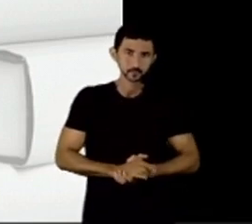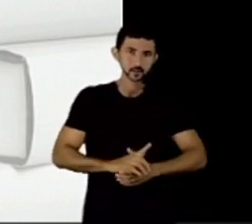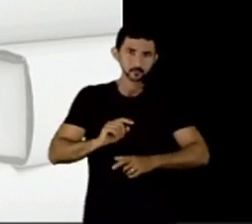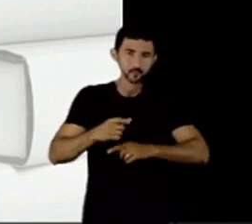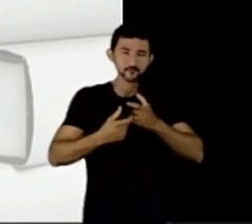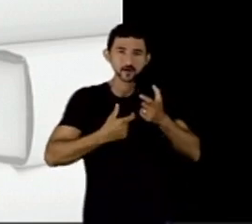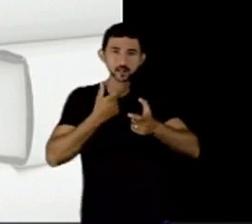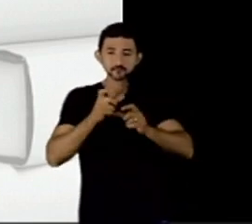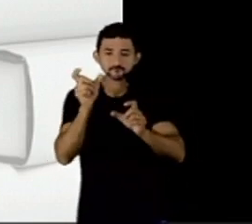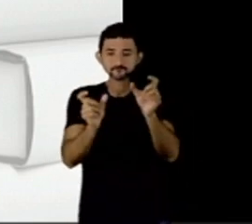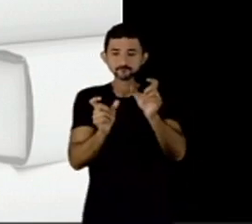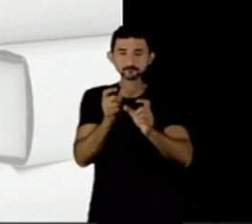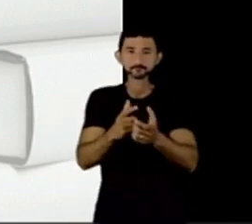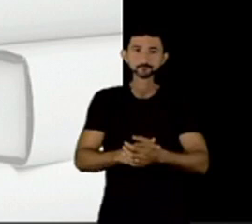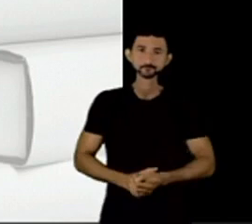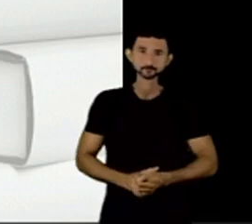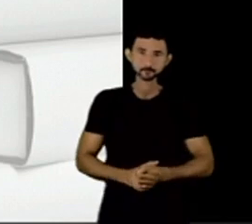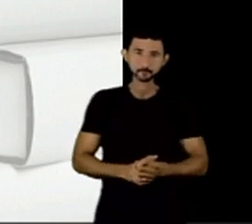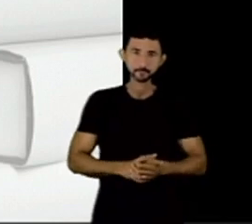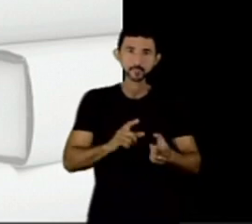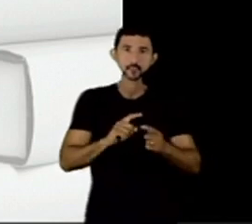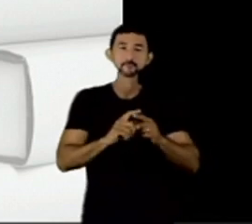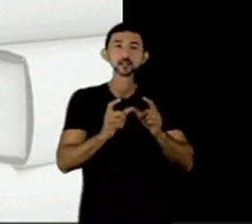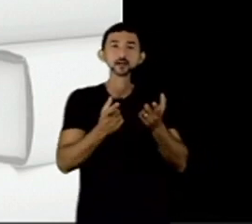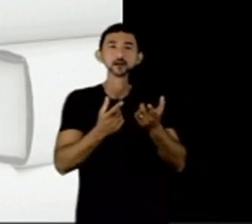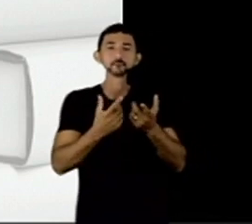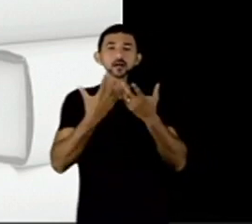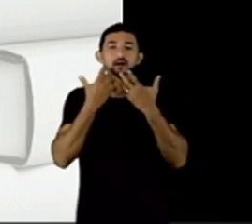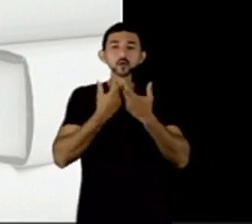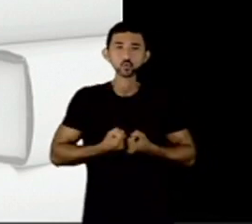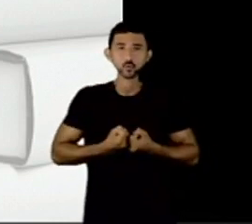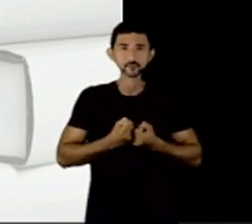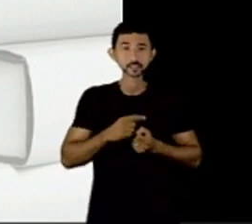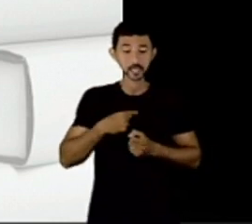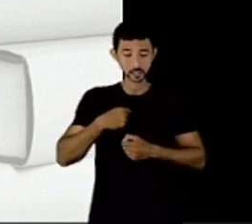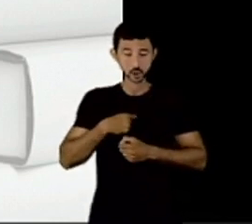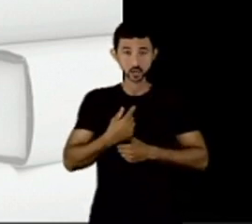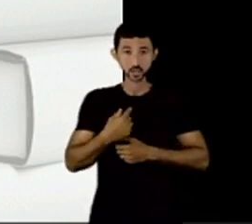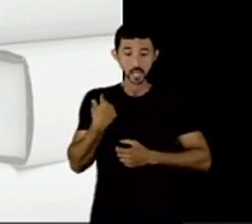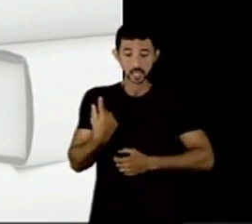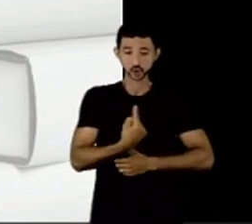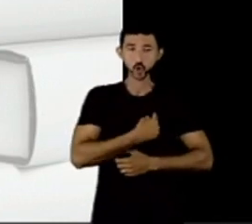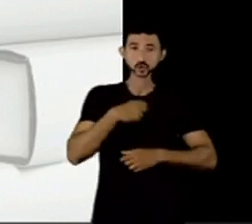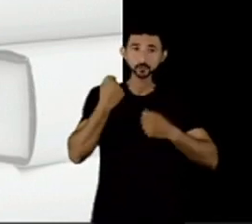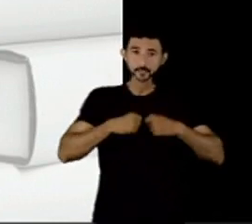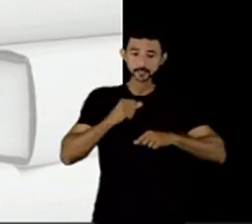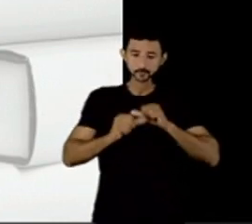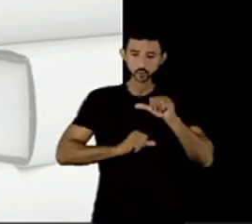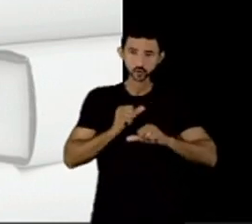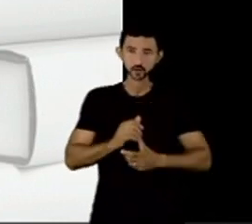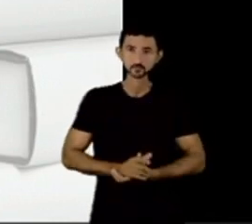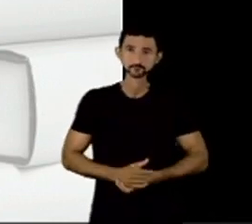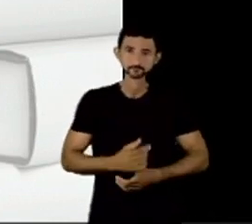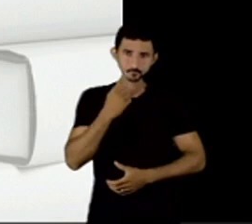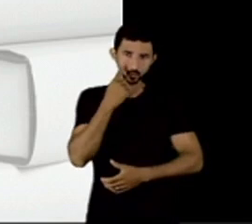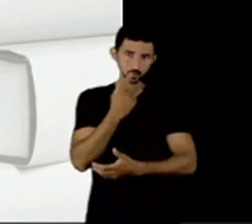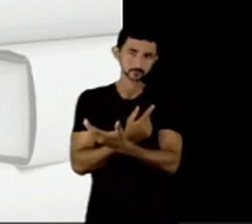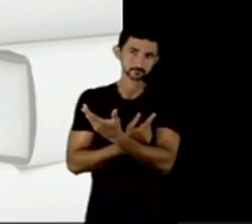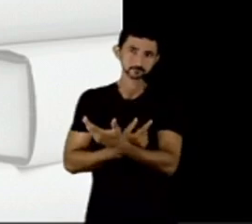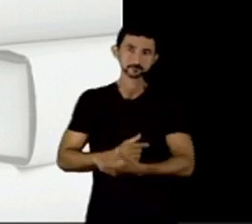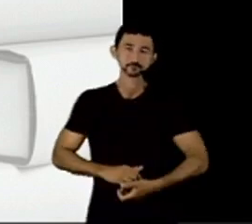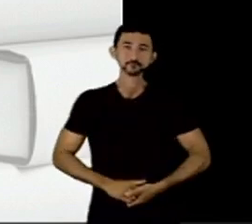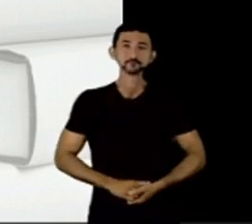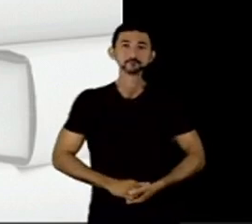a pouquinho. Isso tudo é para convencer a gente de que nós precisamos também ser transformados. Vamos para o último trechinho do